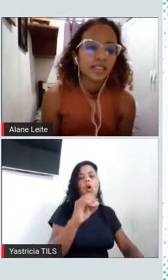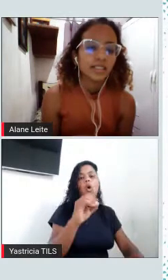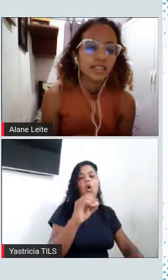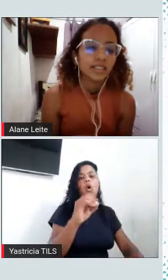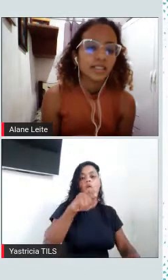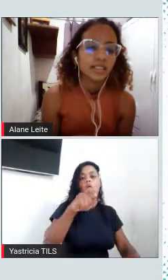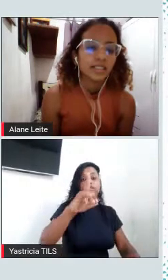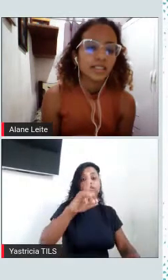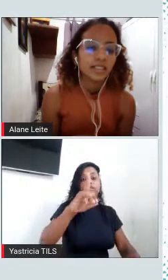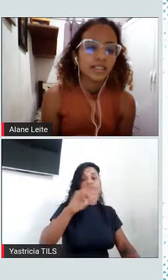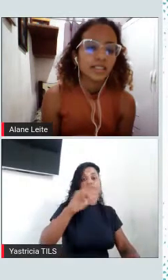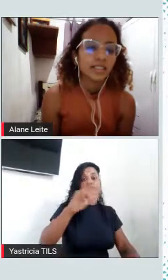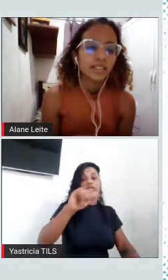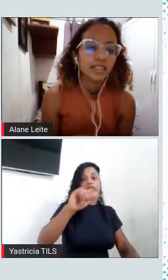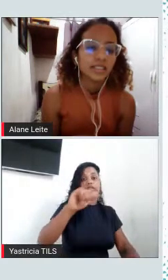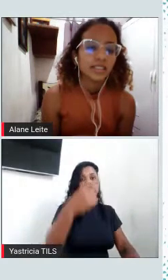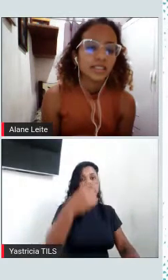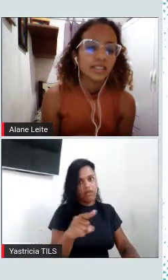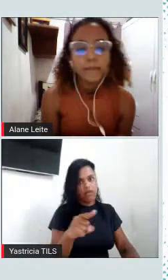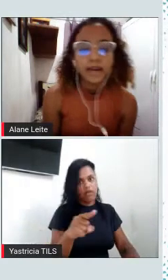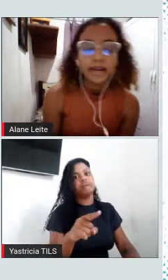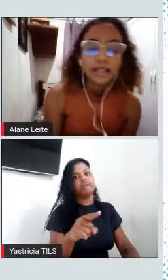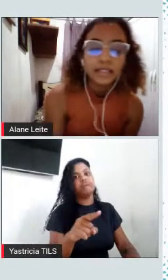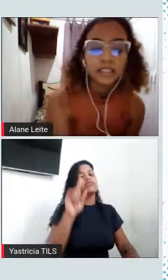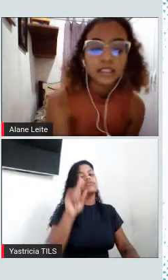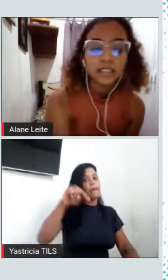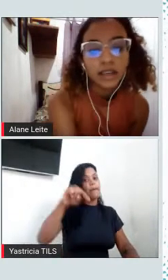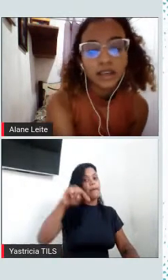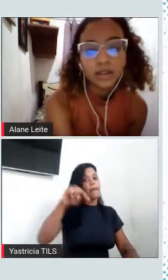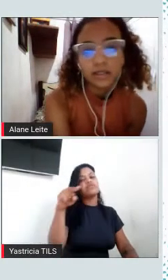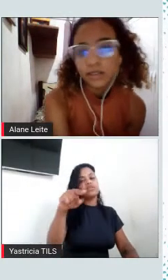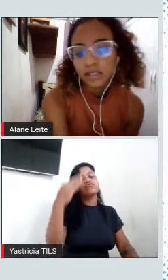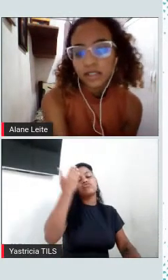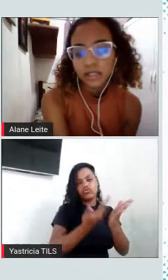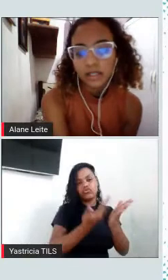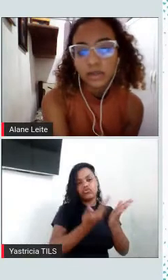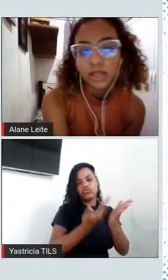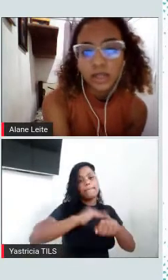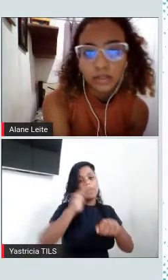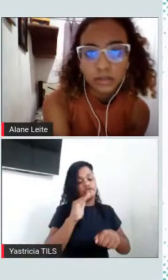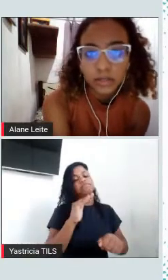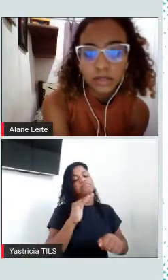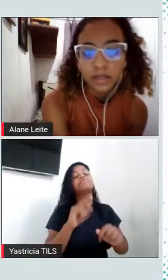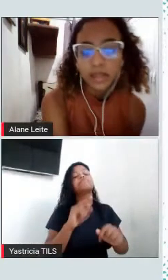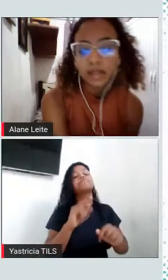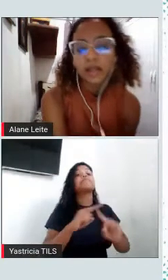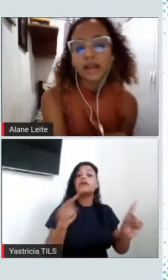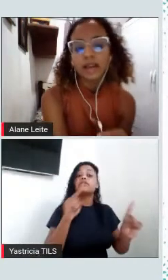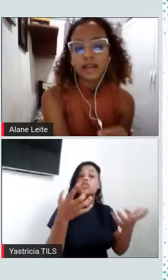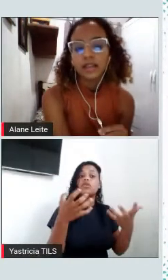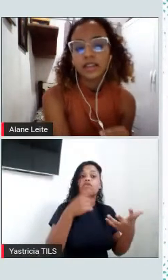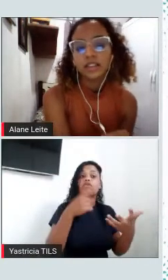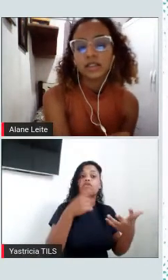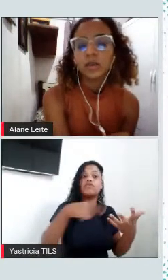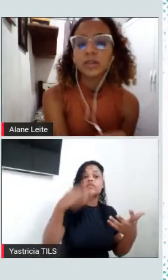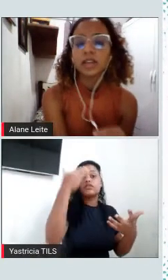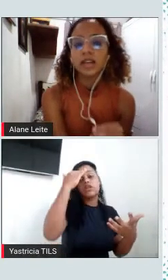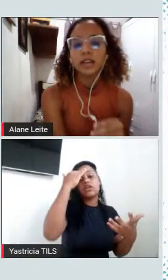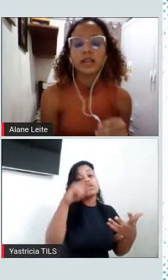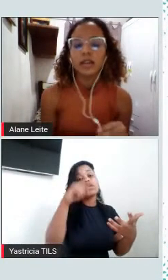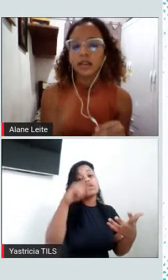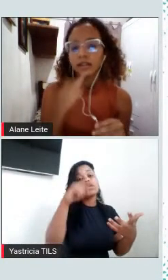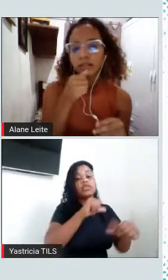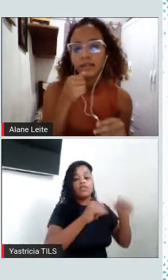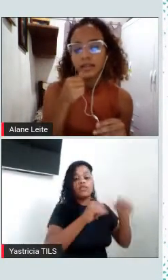vai ser um assunto que vocês vão estudar mais à frente, mas eu quero que vocês entendam que a transformação química é aquela que a gente não